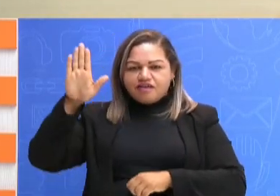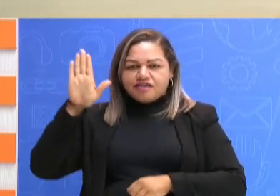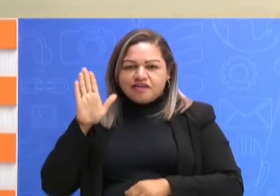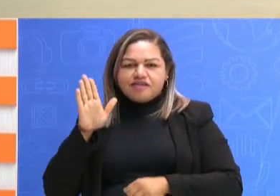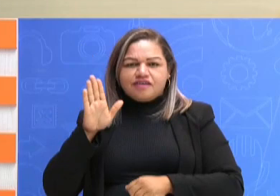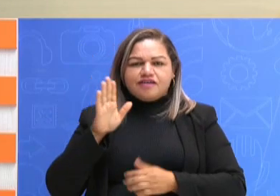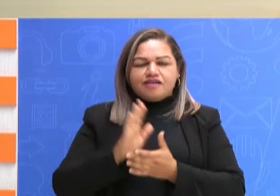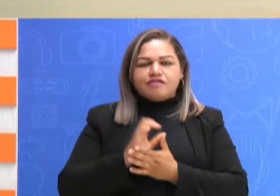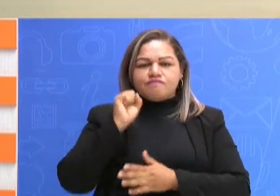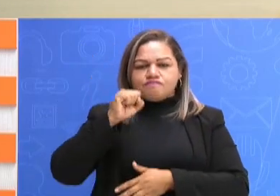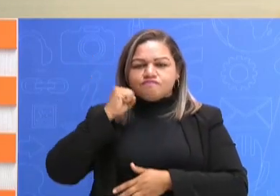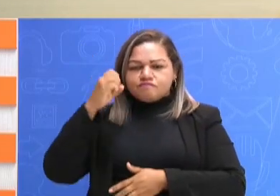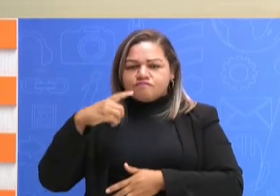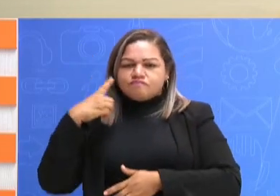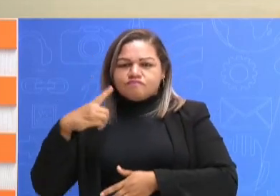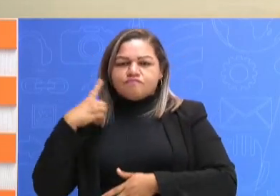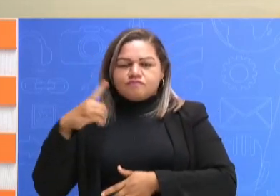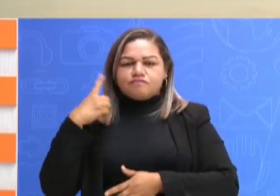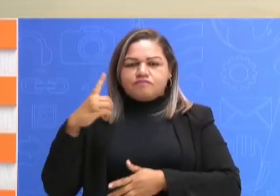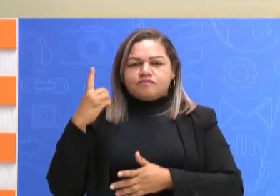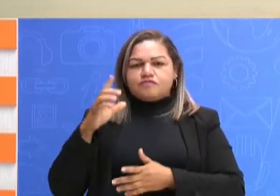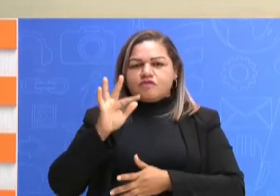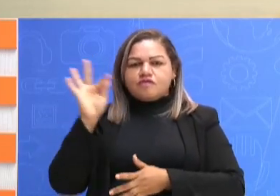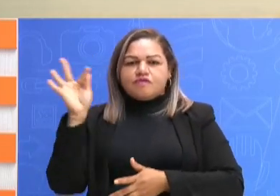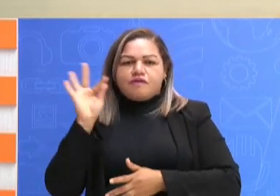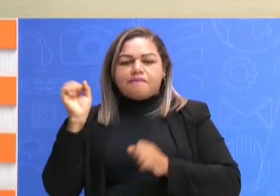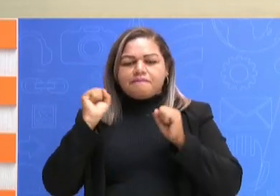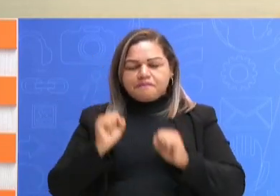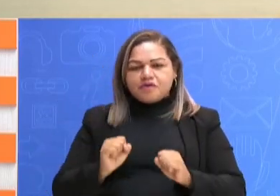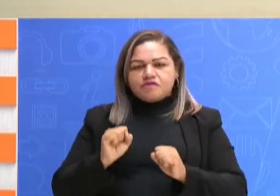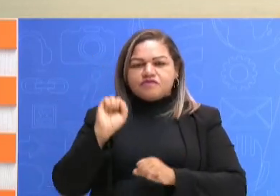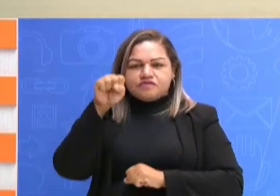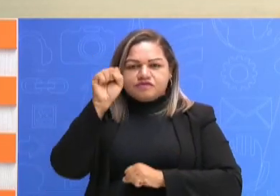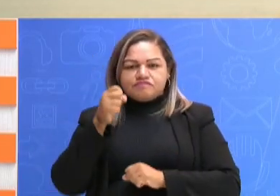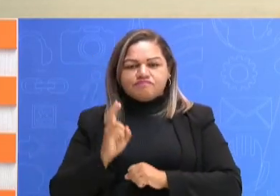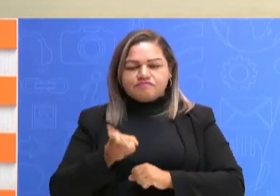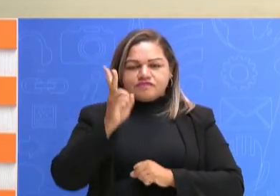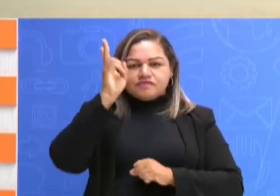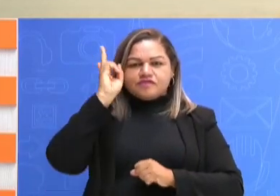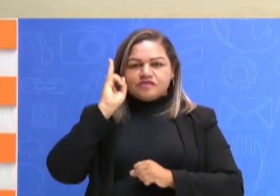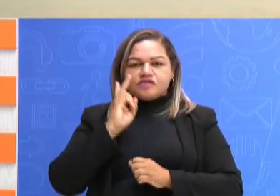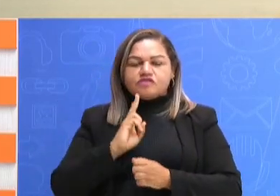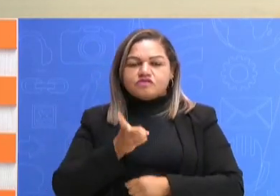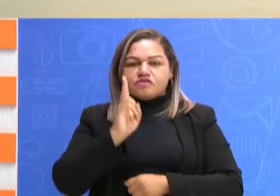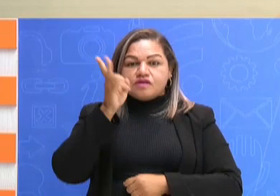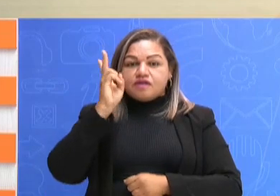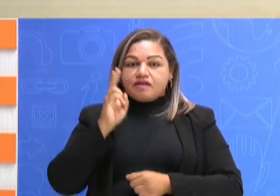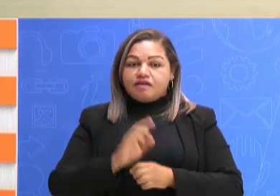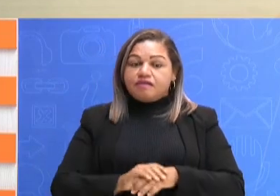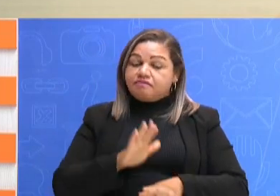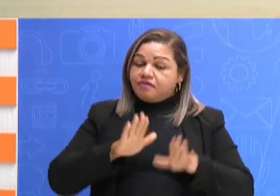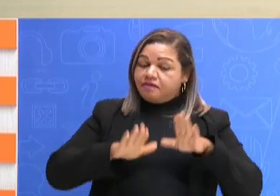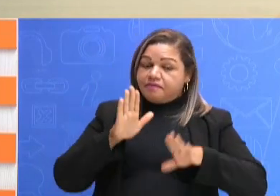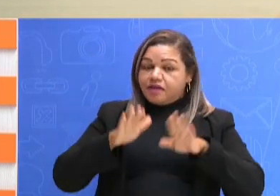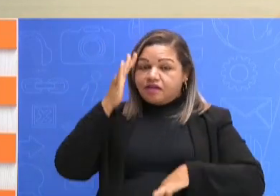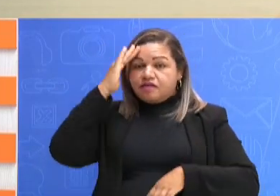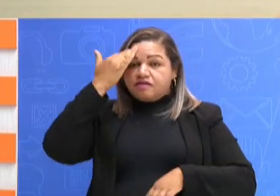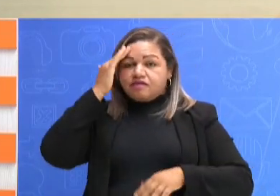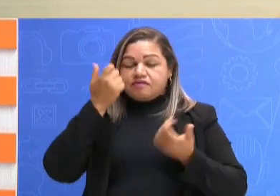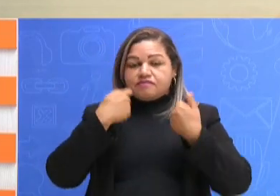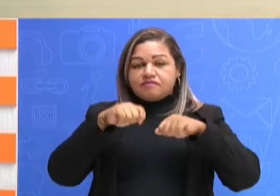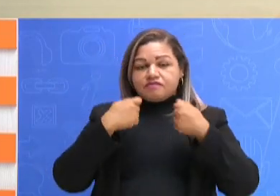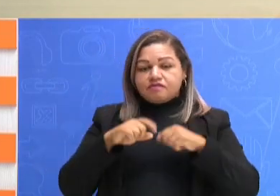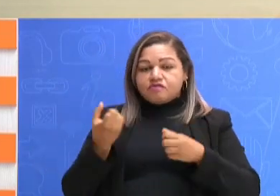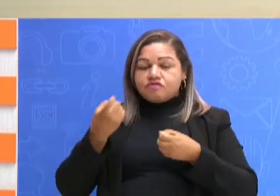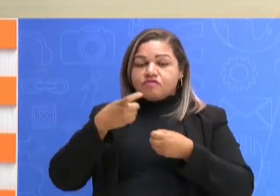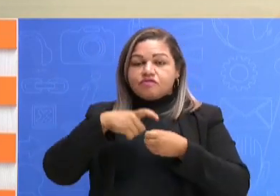senador, deputado federal, deputado estadual. Caxias pode sim continuar elegendo. Depende de que a gente entenda que é necessário que